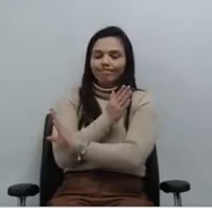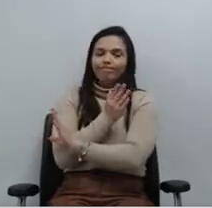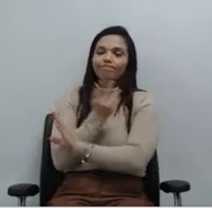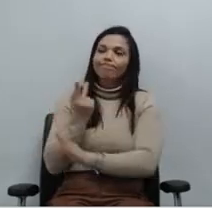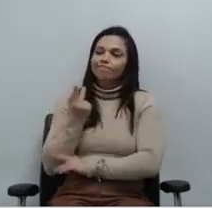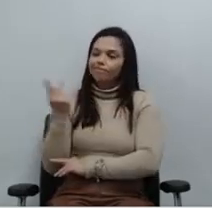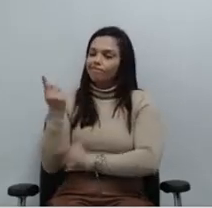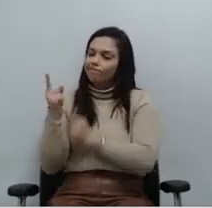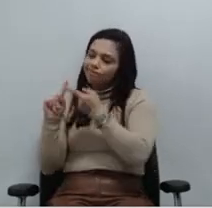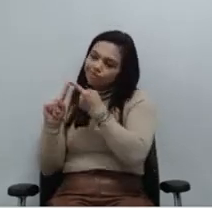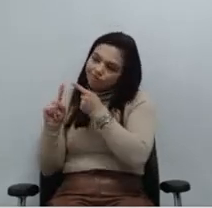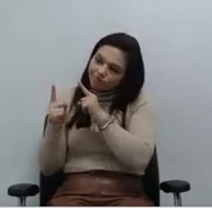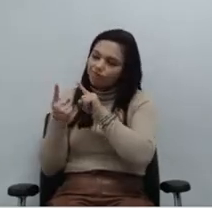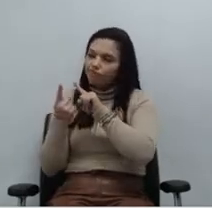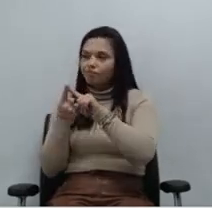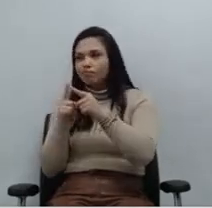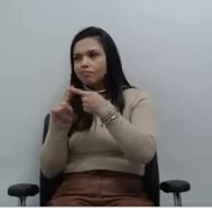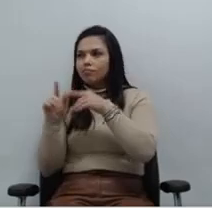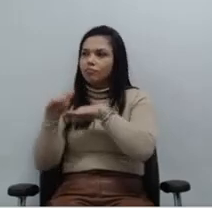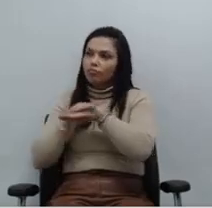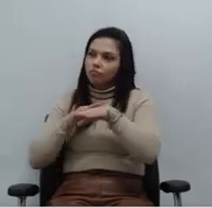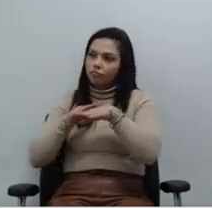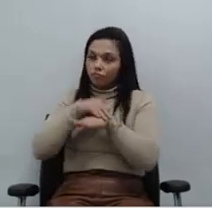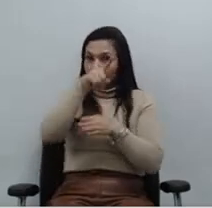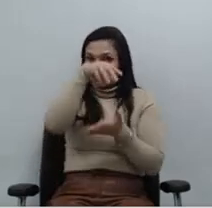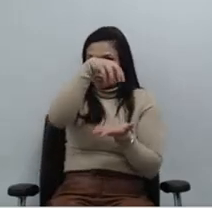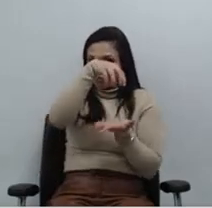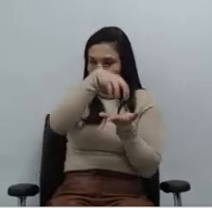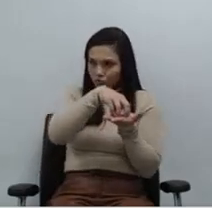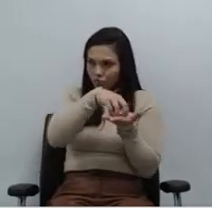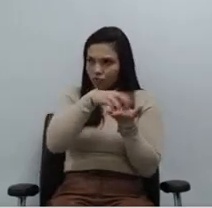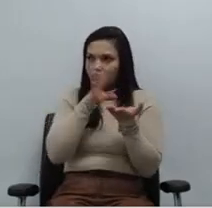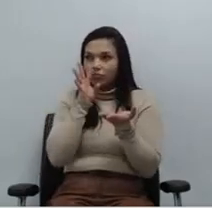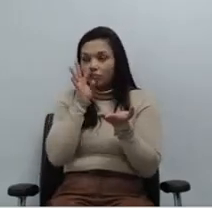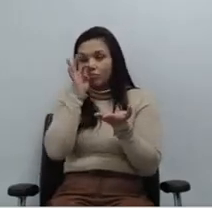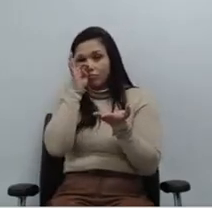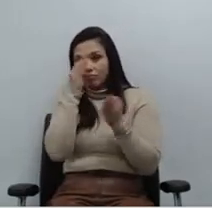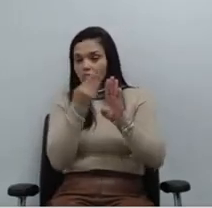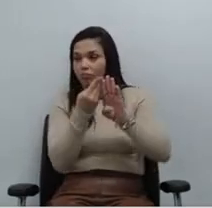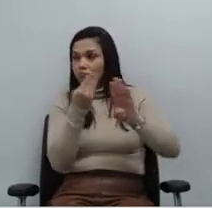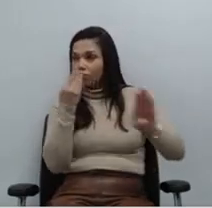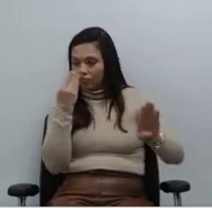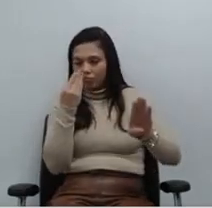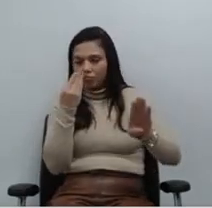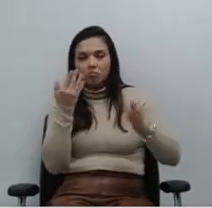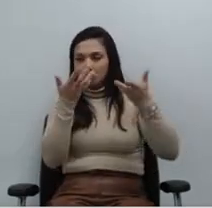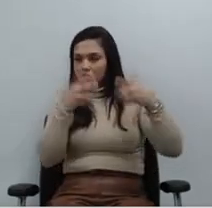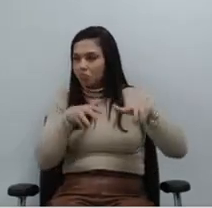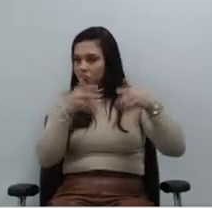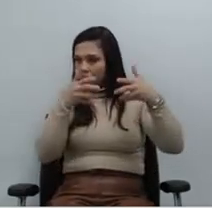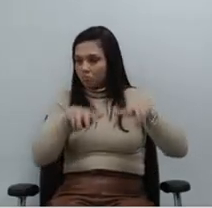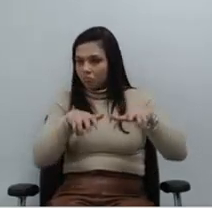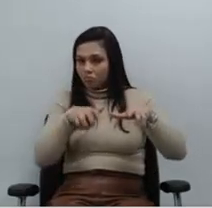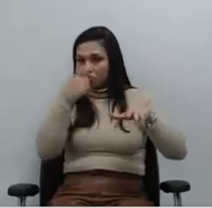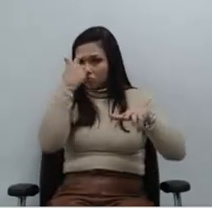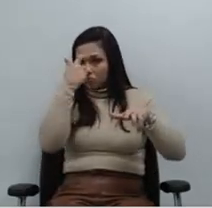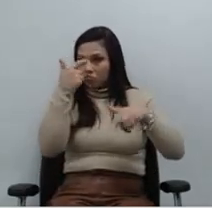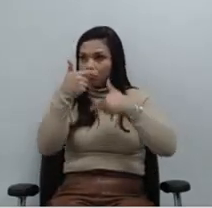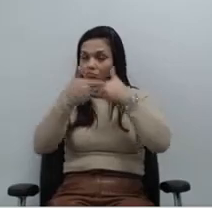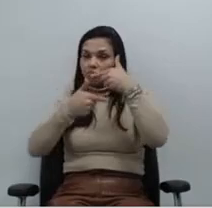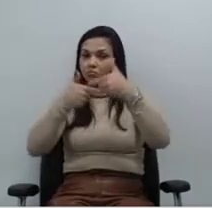a um acordo, conversando com a regional, porque havia também uma resistência a esse afastamento, para pensando até no serviço